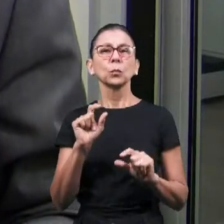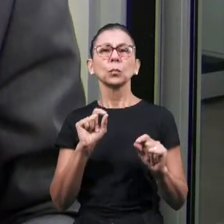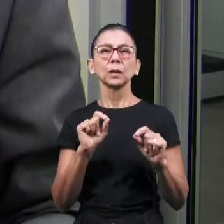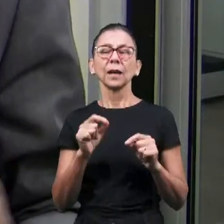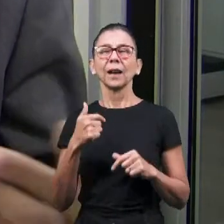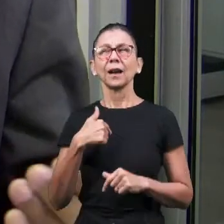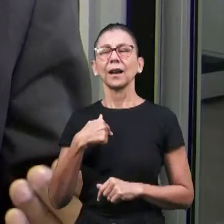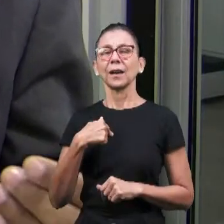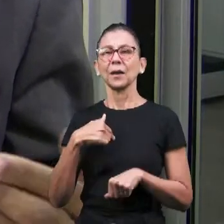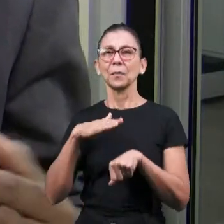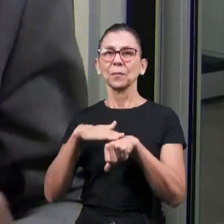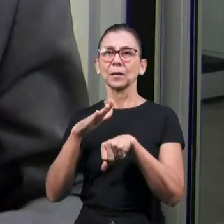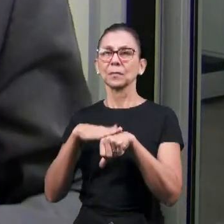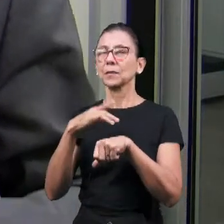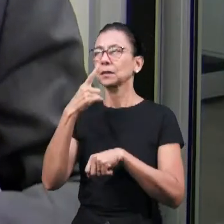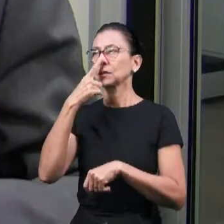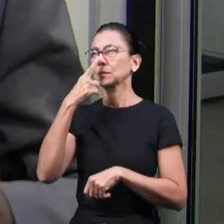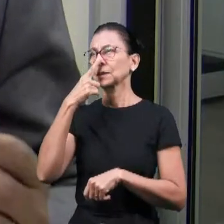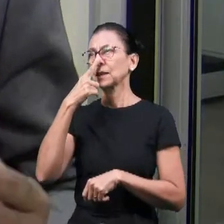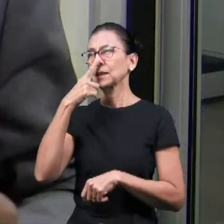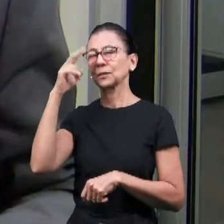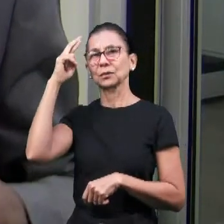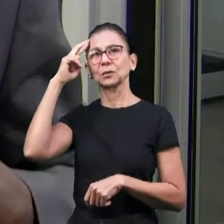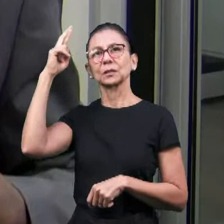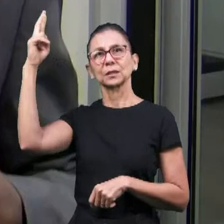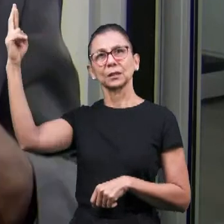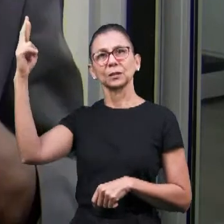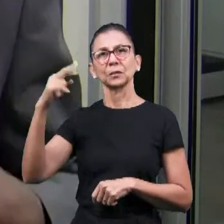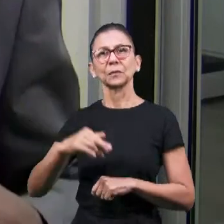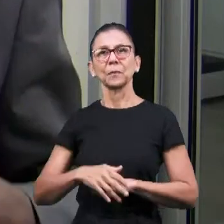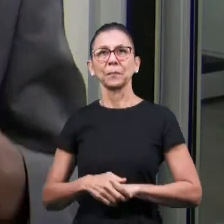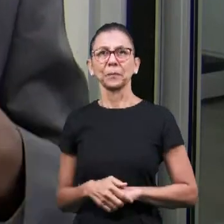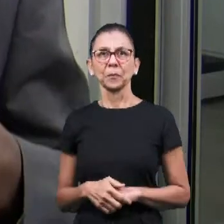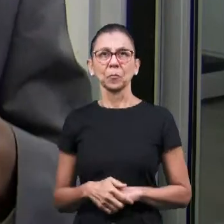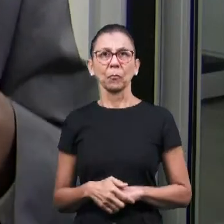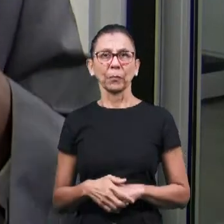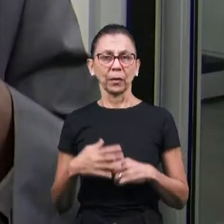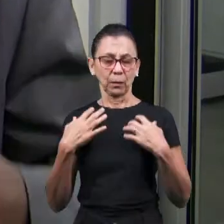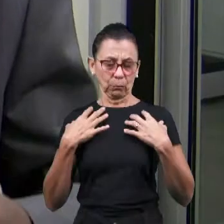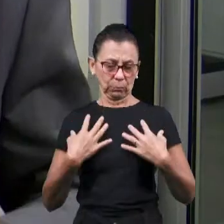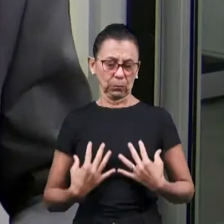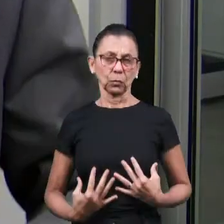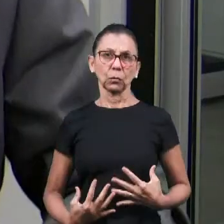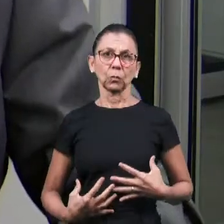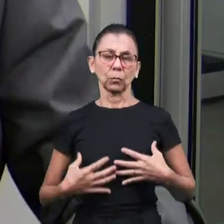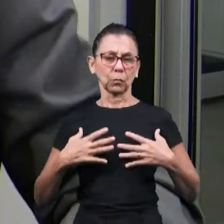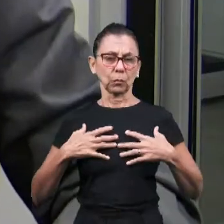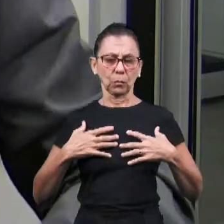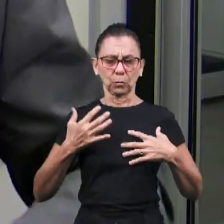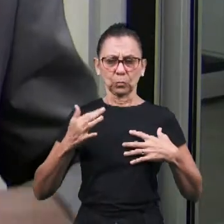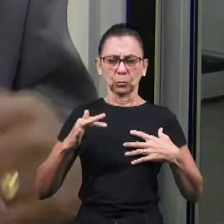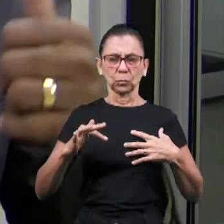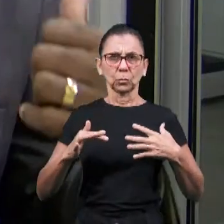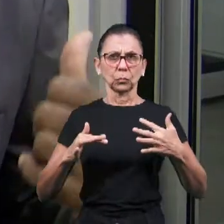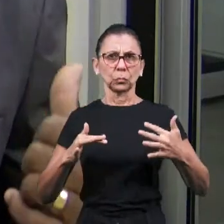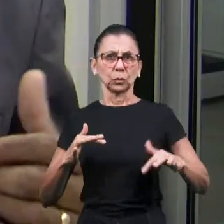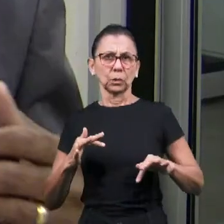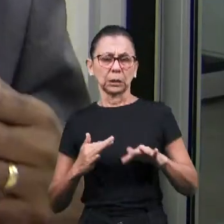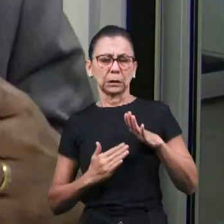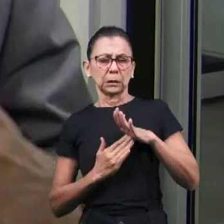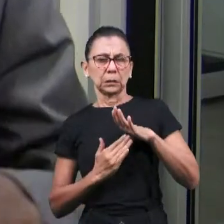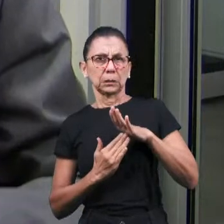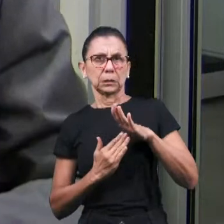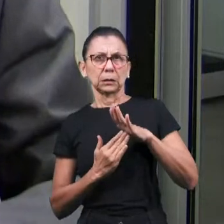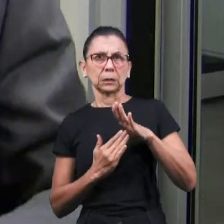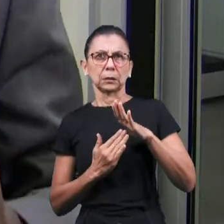Senhor, você tem menos lutas. Não que as lutas passaram. Você tem menos. Eu ainda estou aqui dolorido, cheio de limitação, encostado